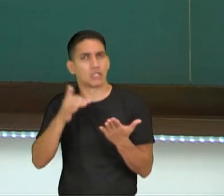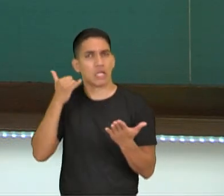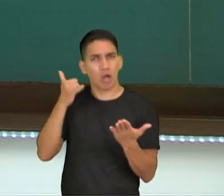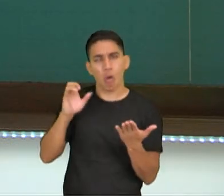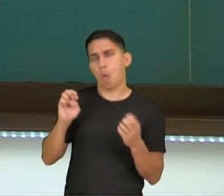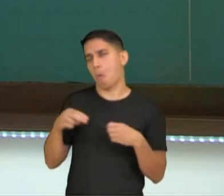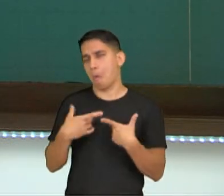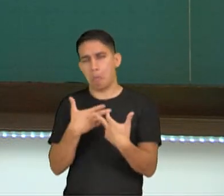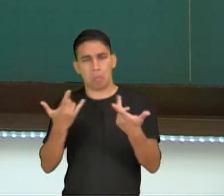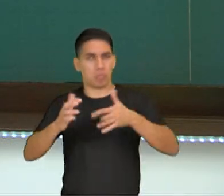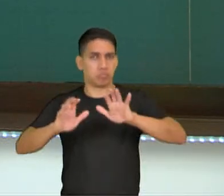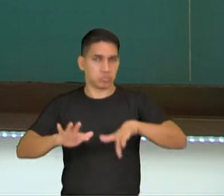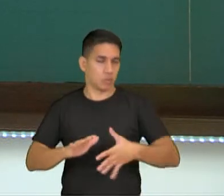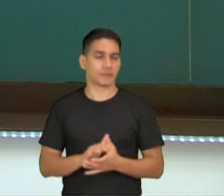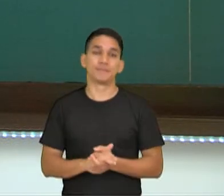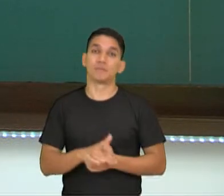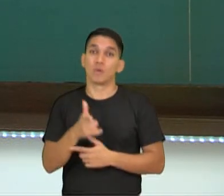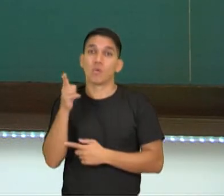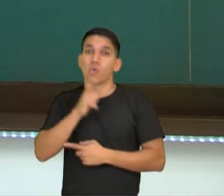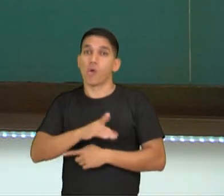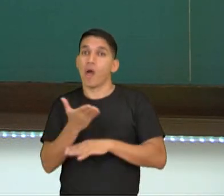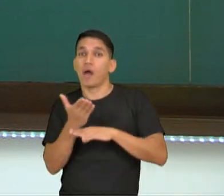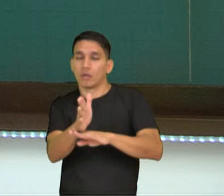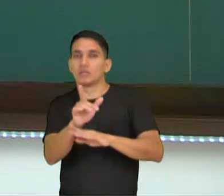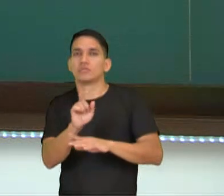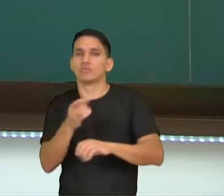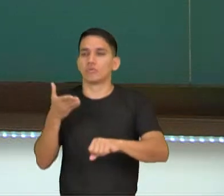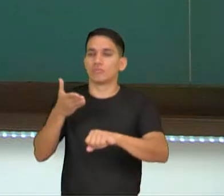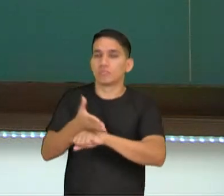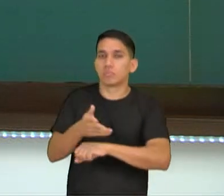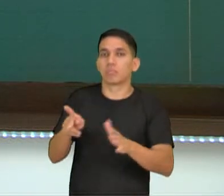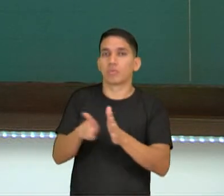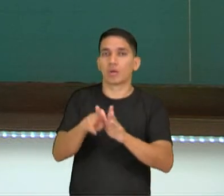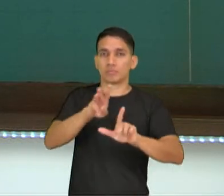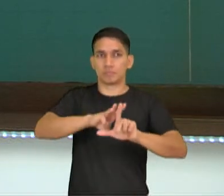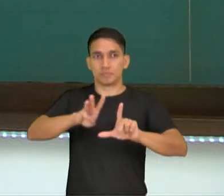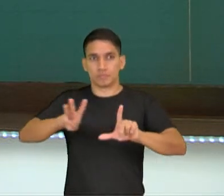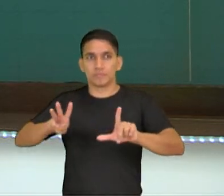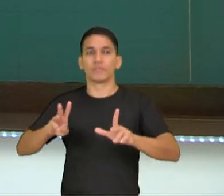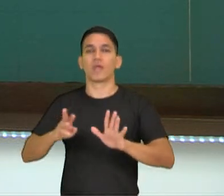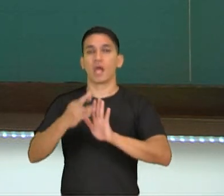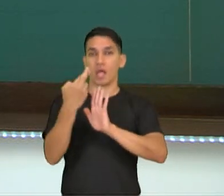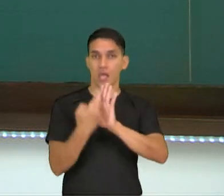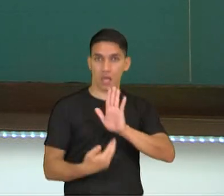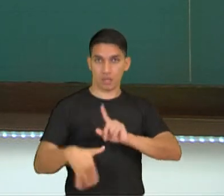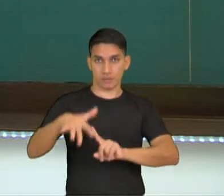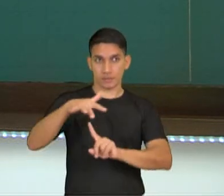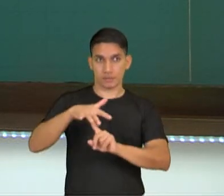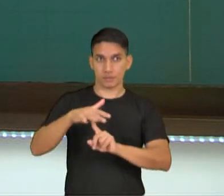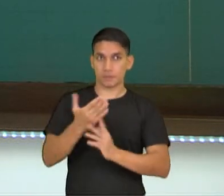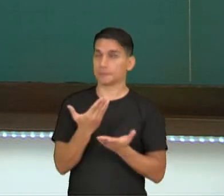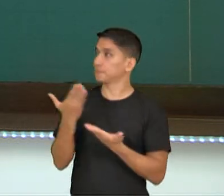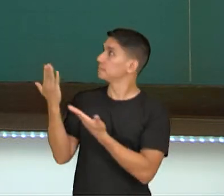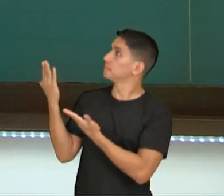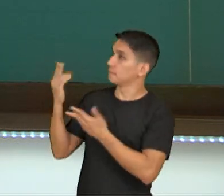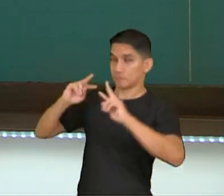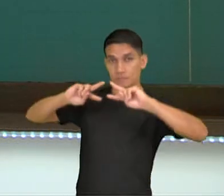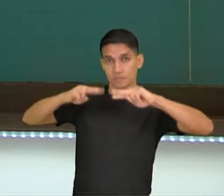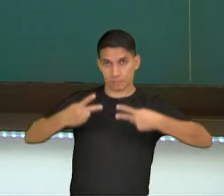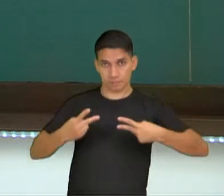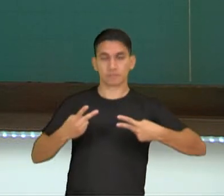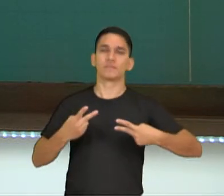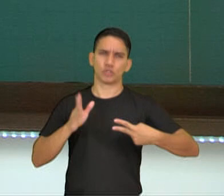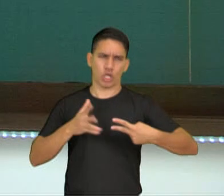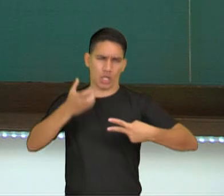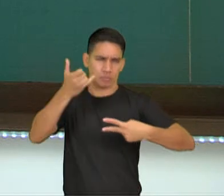enfim, algo que permita a vocês acessar o portal Redação Paraná, né, essa plataforma digital que eu já